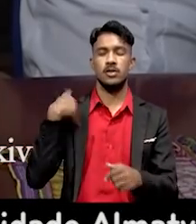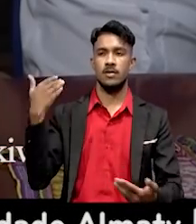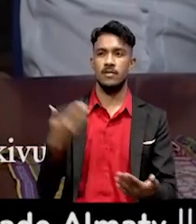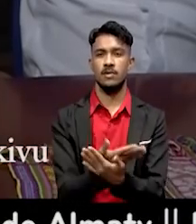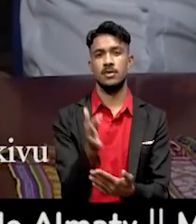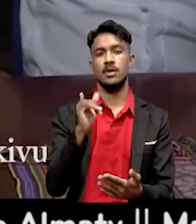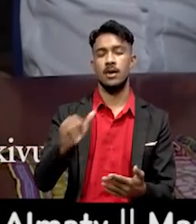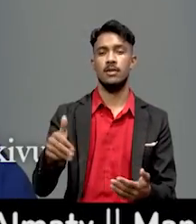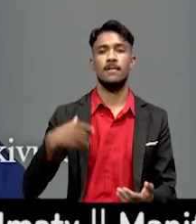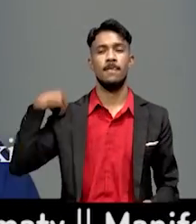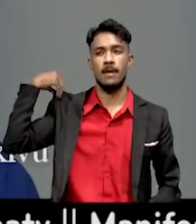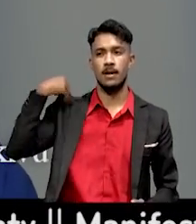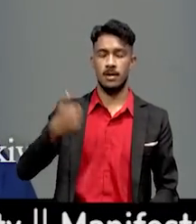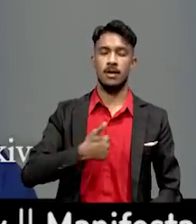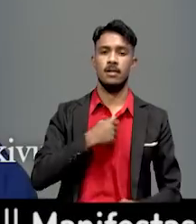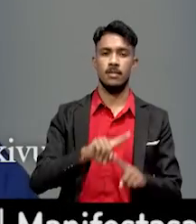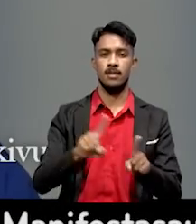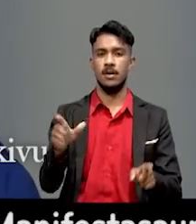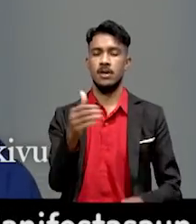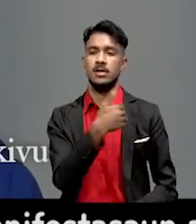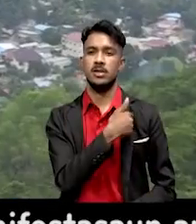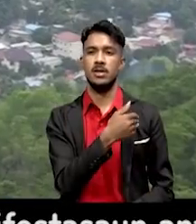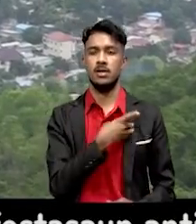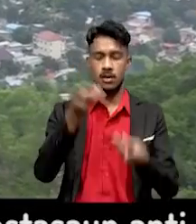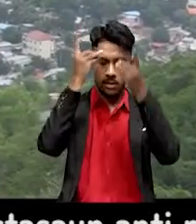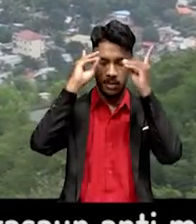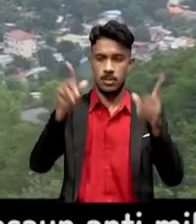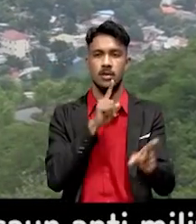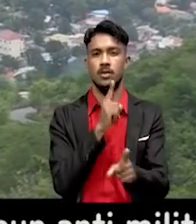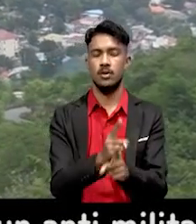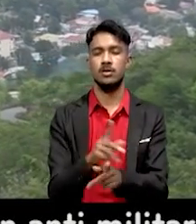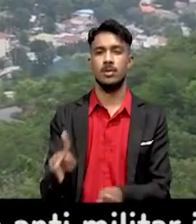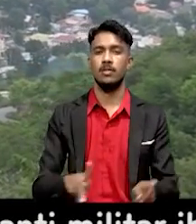atu candidata ang maybe sedau declara oficialmente ba publiku.